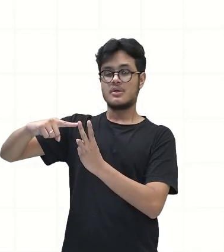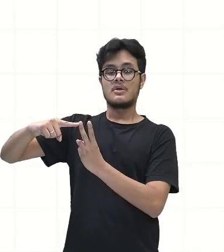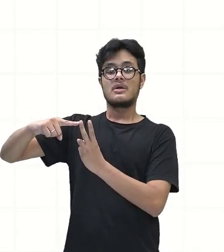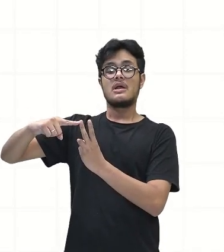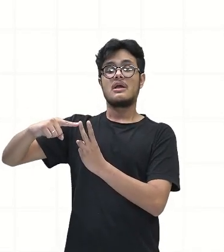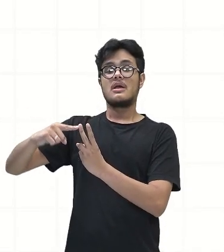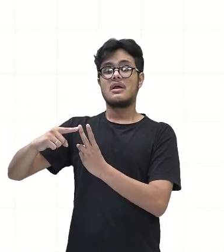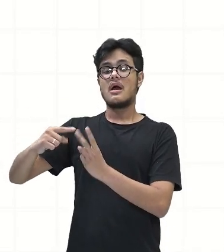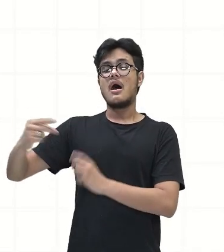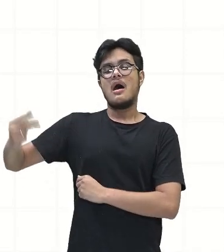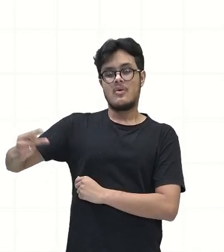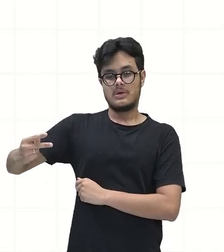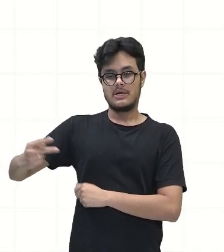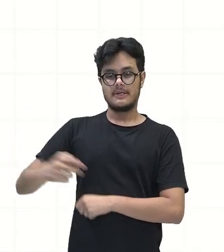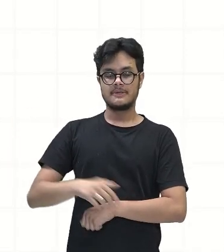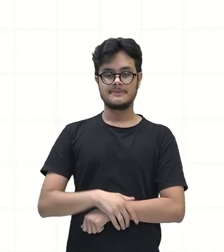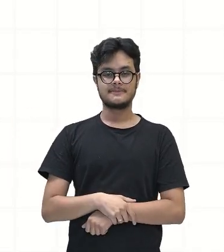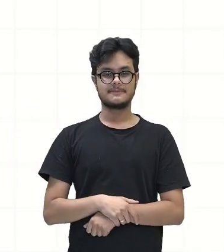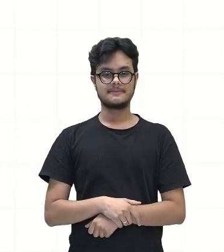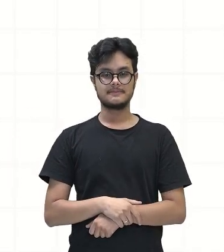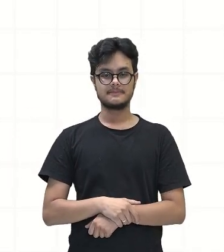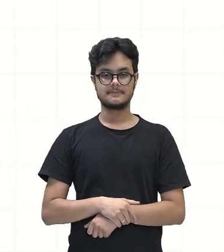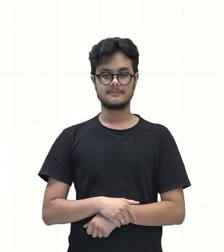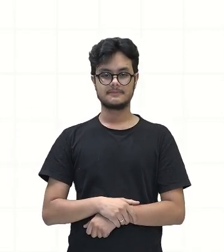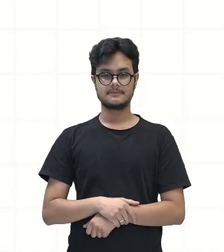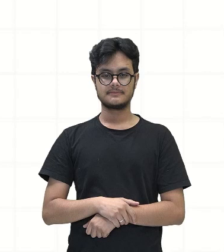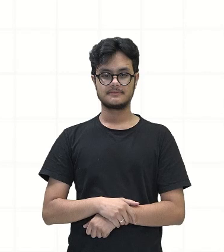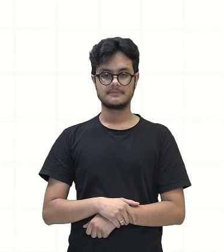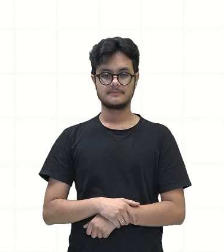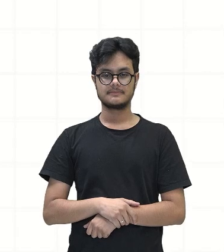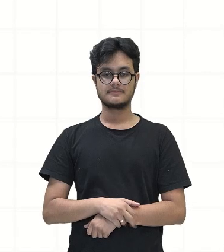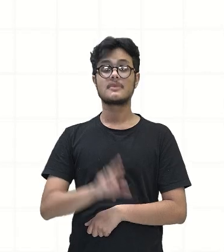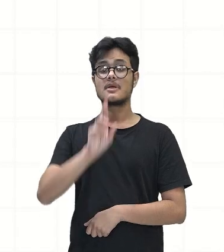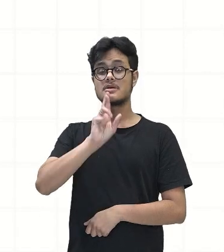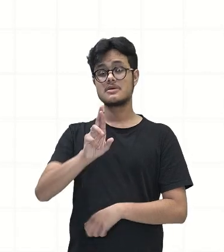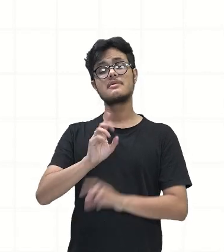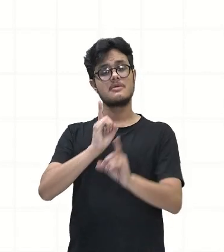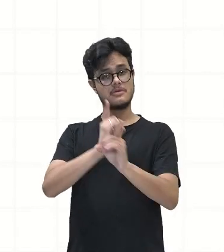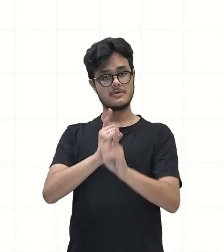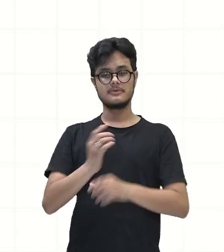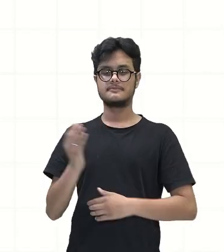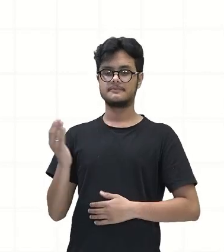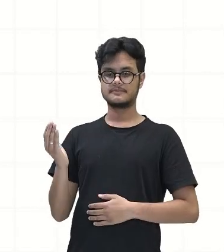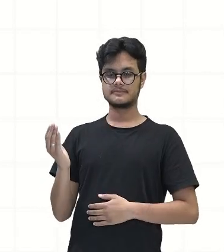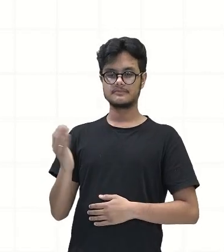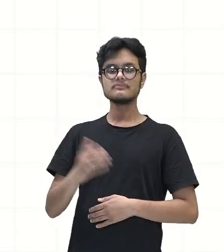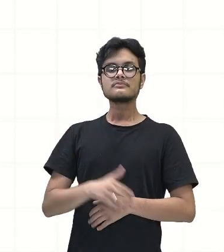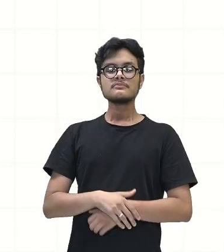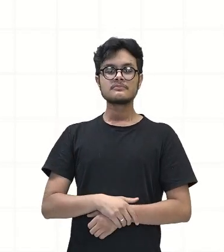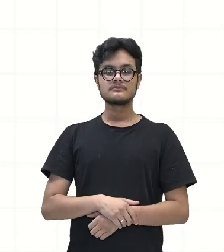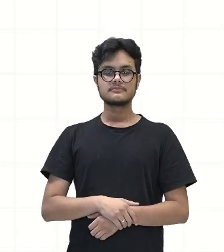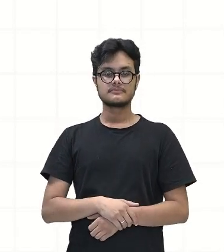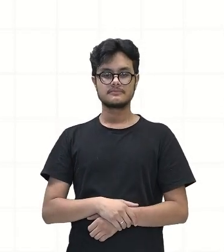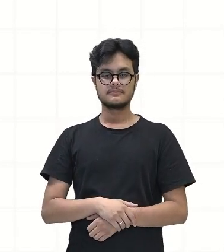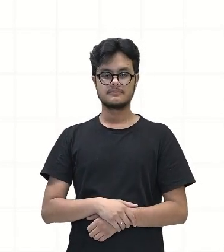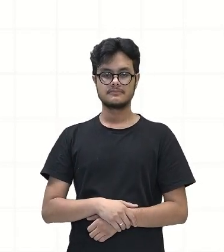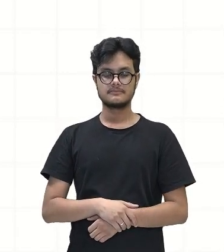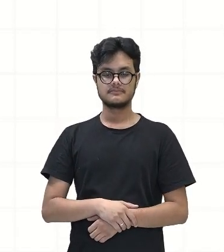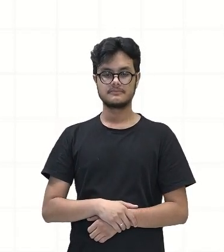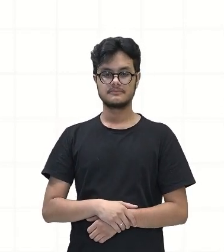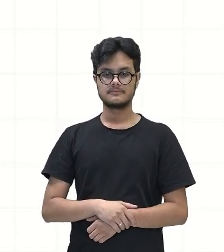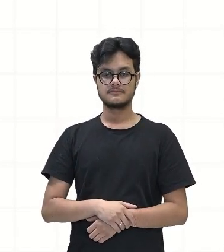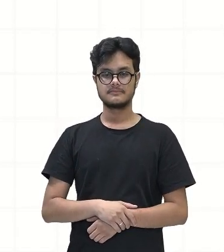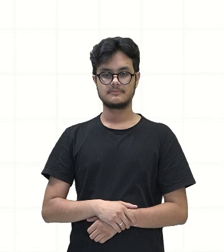L com o índice, então o L sai do radical. E chegamos na fórmula da diagonal. Então,